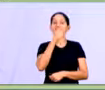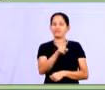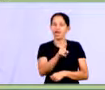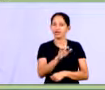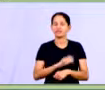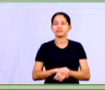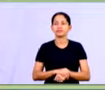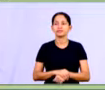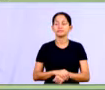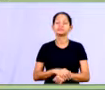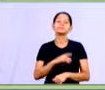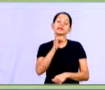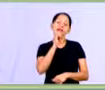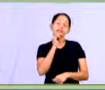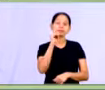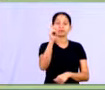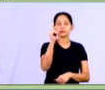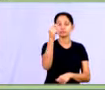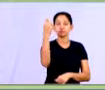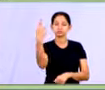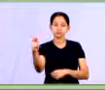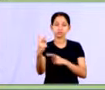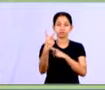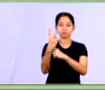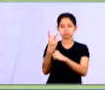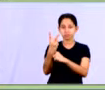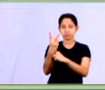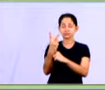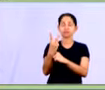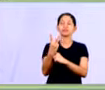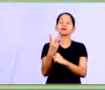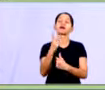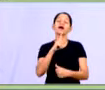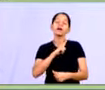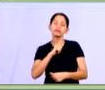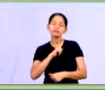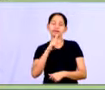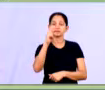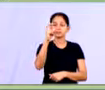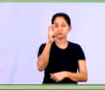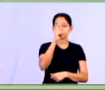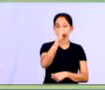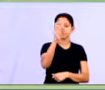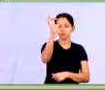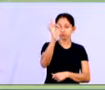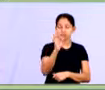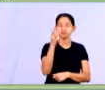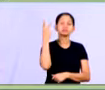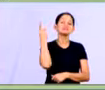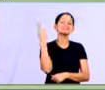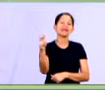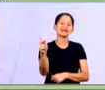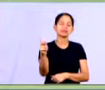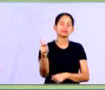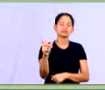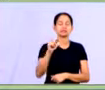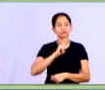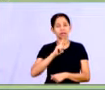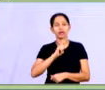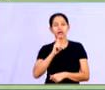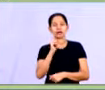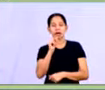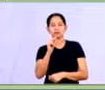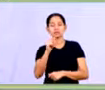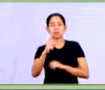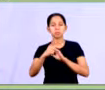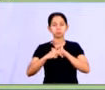Vamos falar de capitais de terceiros, numa situação hipotética onde há uma composição de 55% de capital de terceiro. Capital próprio